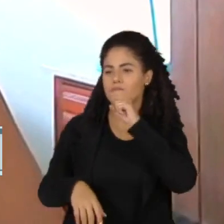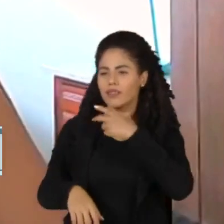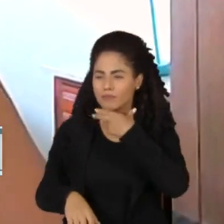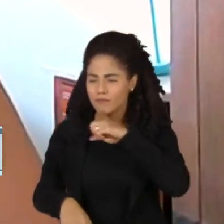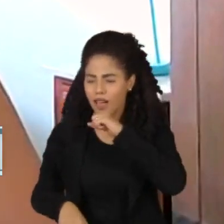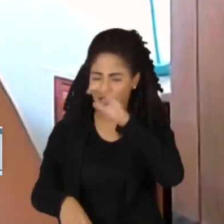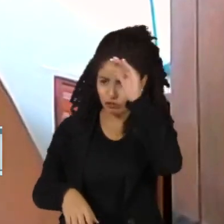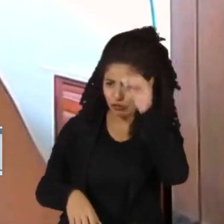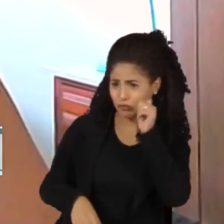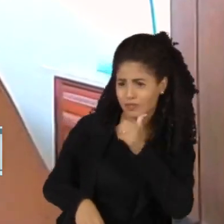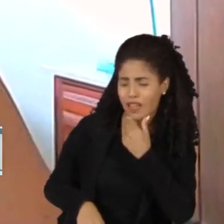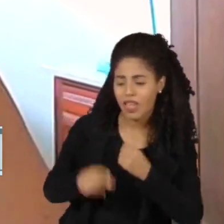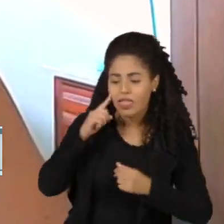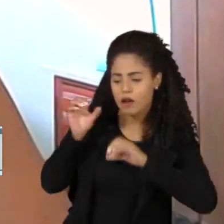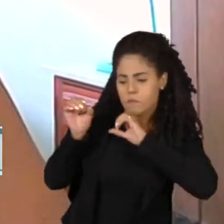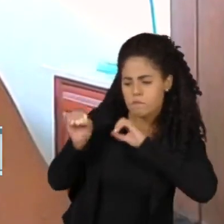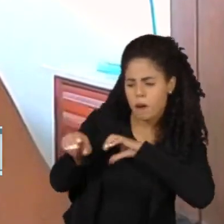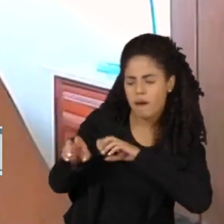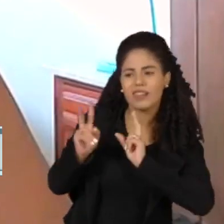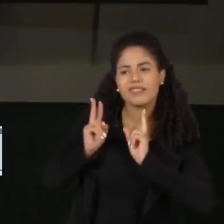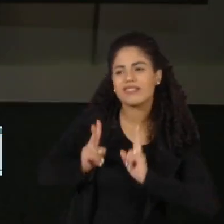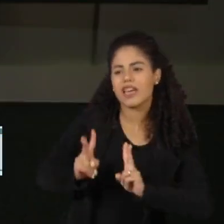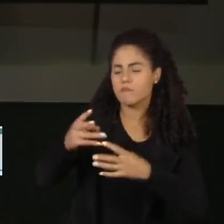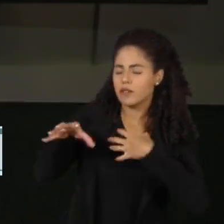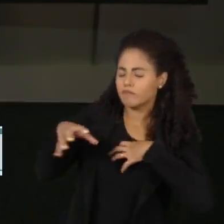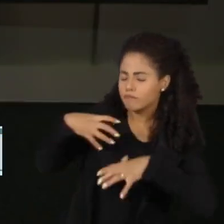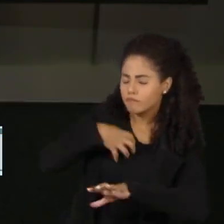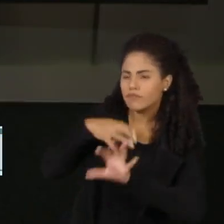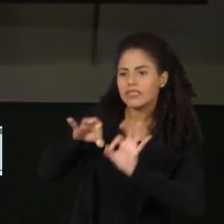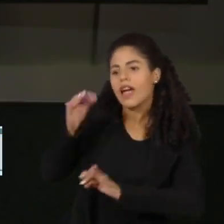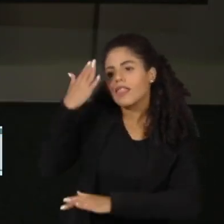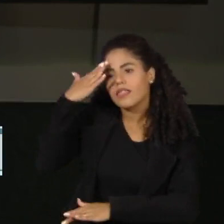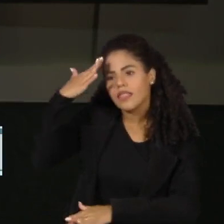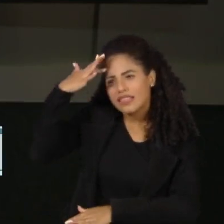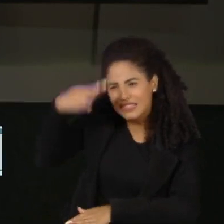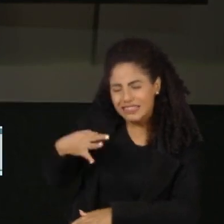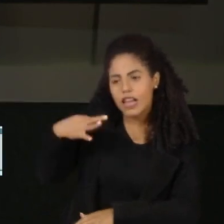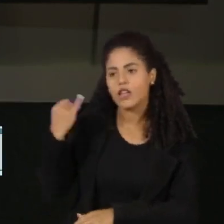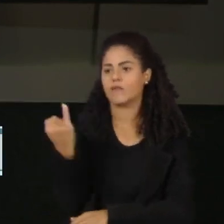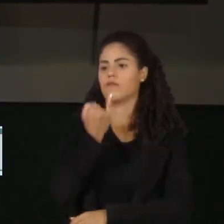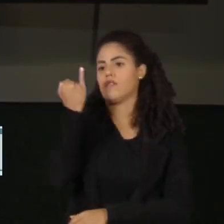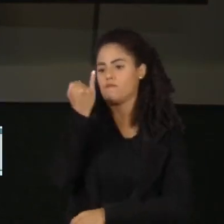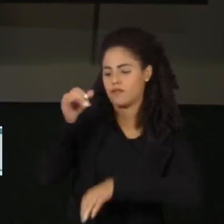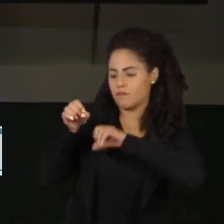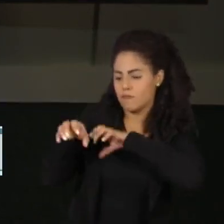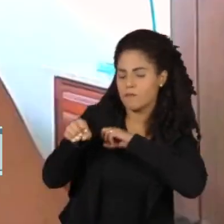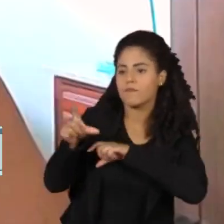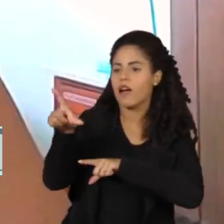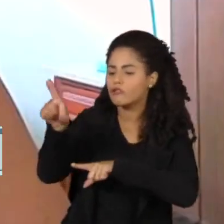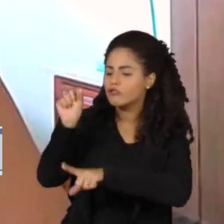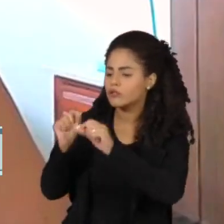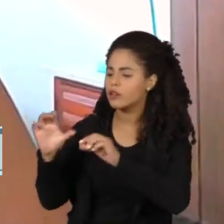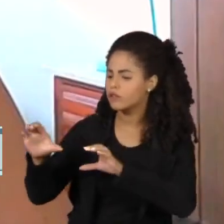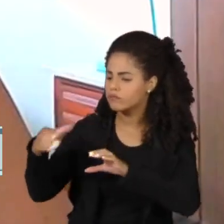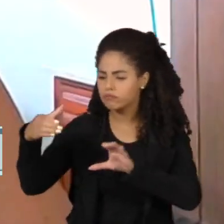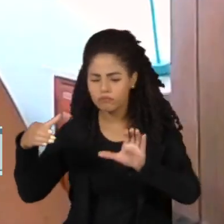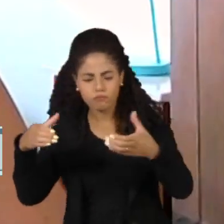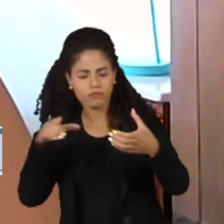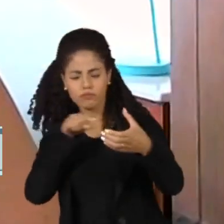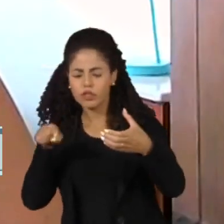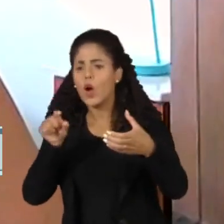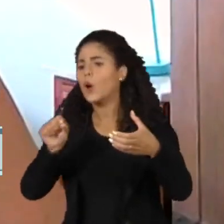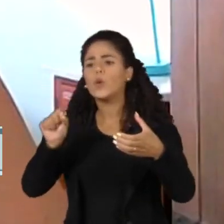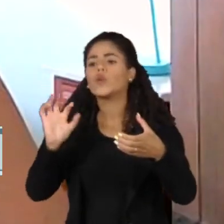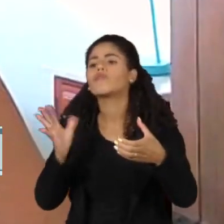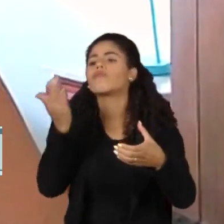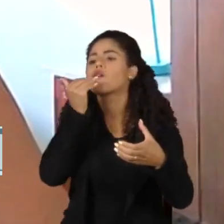tios, todo mundo tem que estar sensibilizado para entender a importância das escolhas alimentares atualmente na